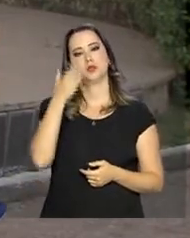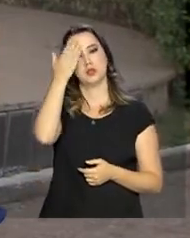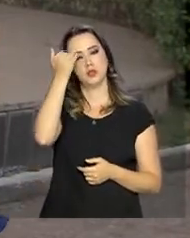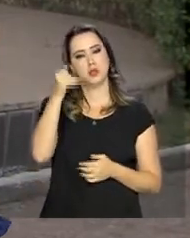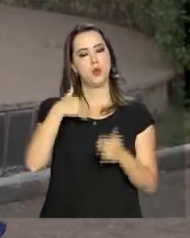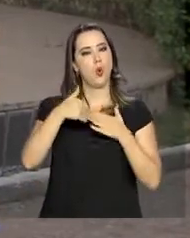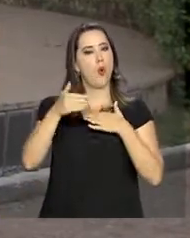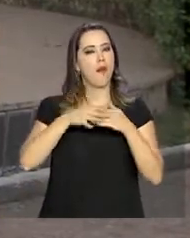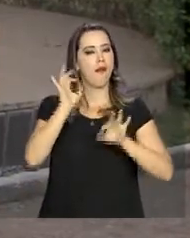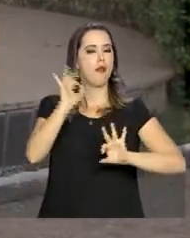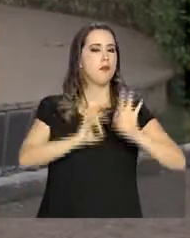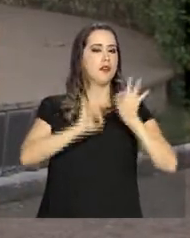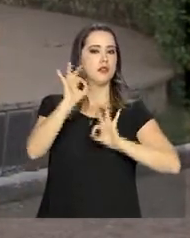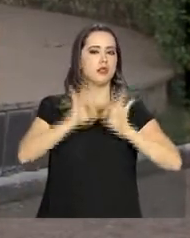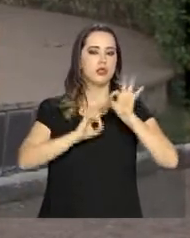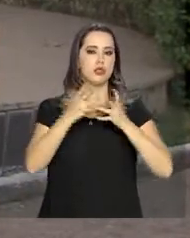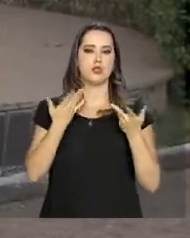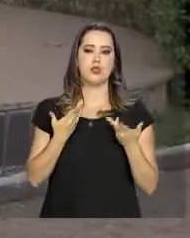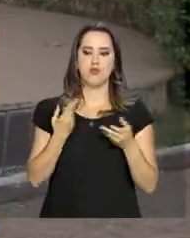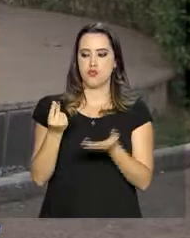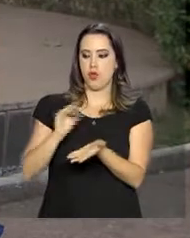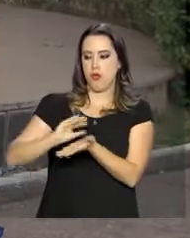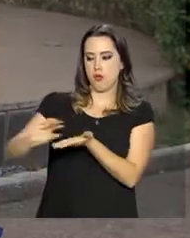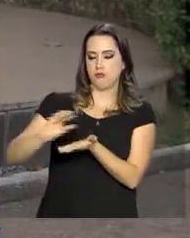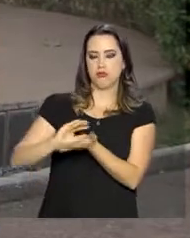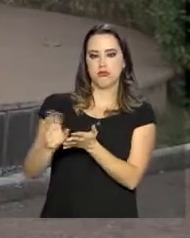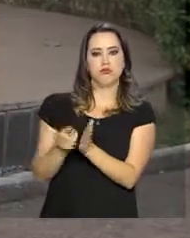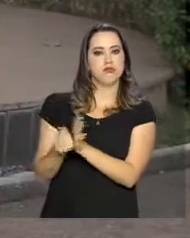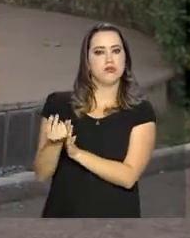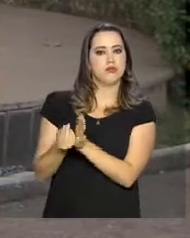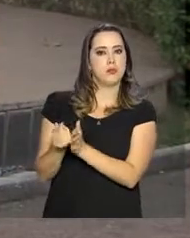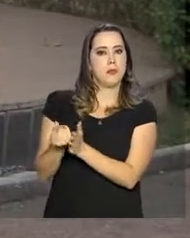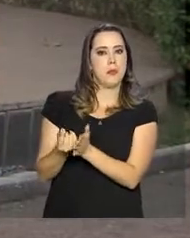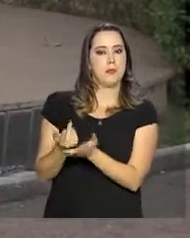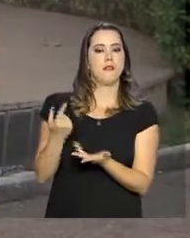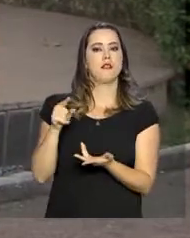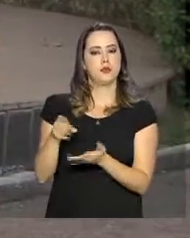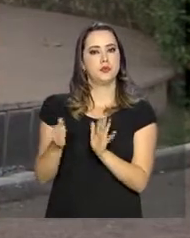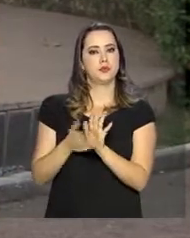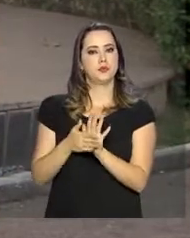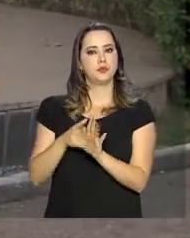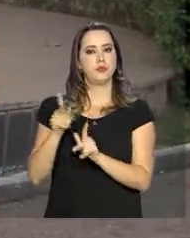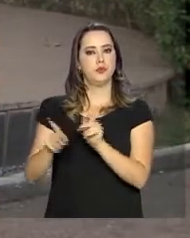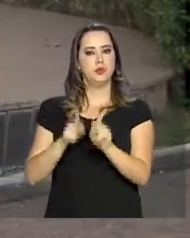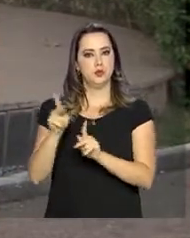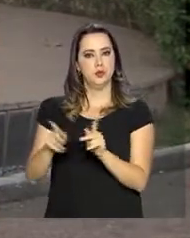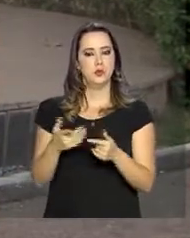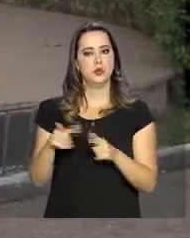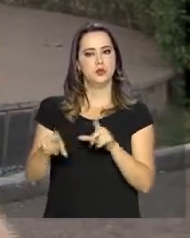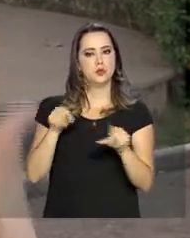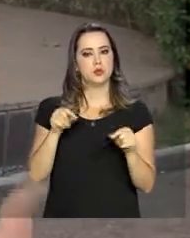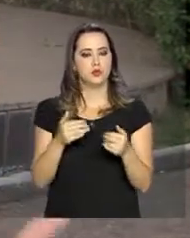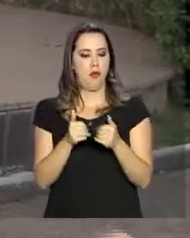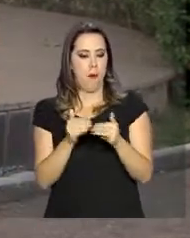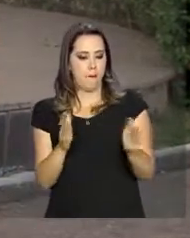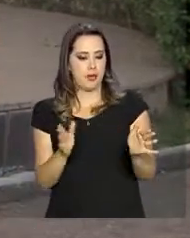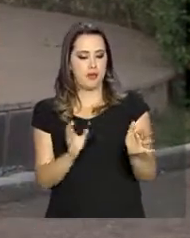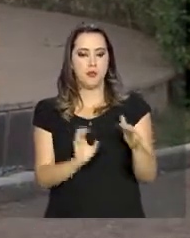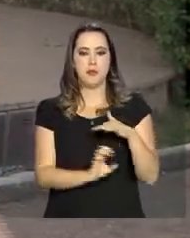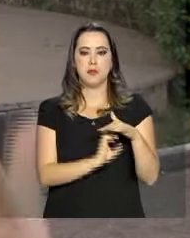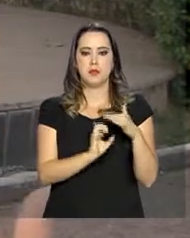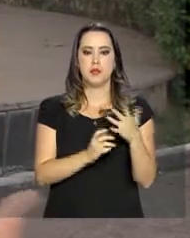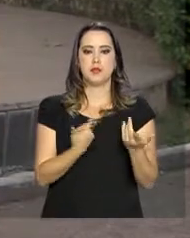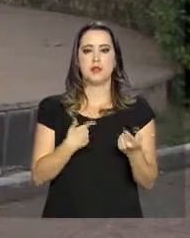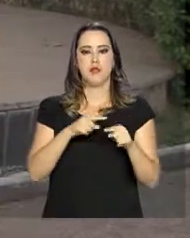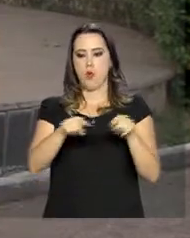fazer qualquer planejamento, você alocar recursos orçamentários, para a população decidir se vai abrir um comércio, por exemplo,